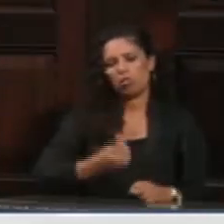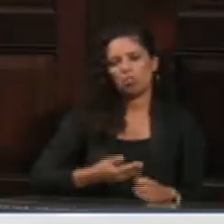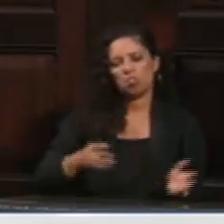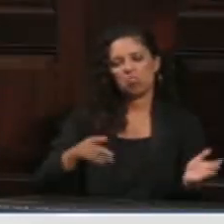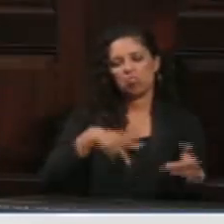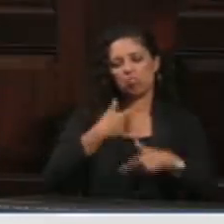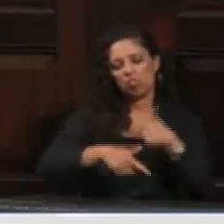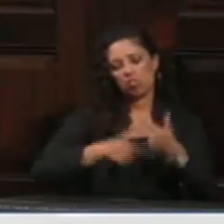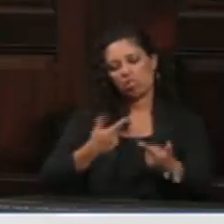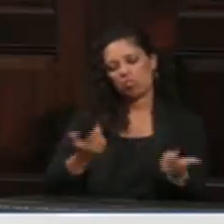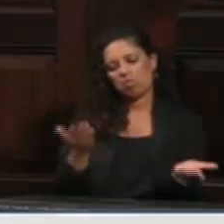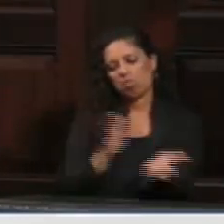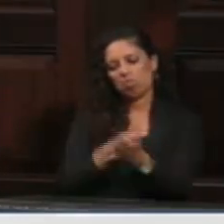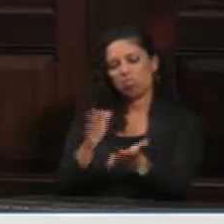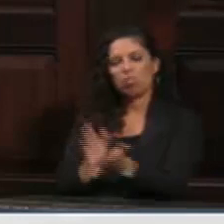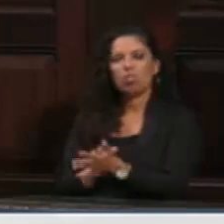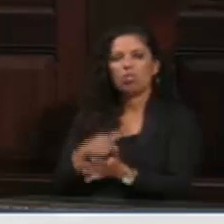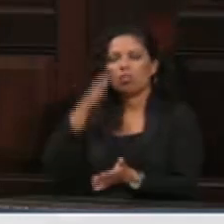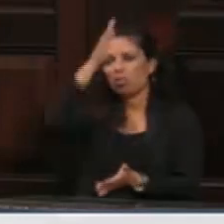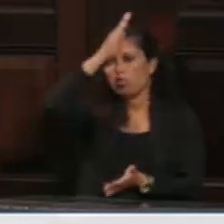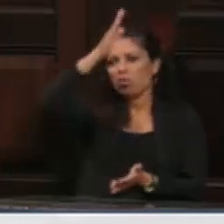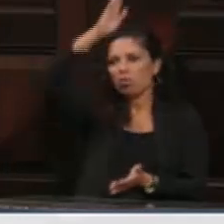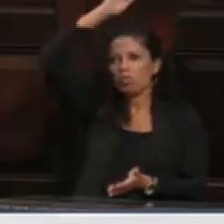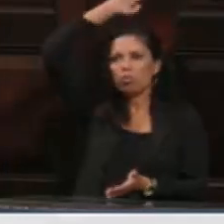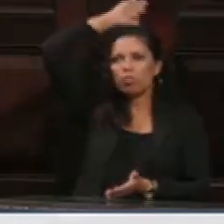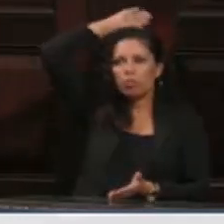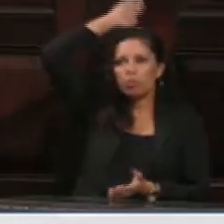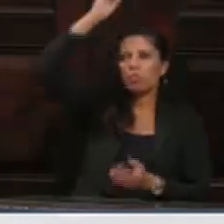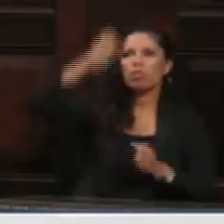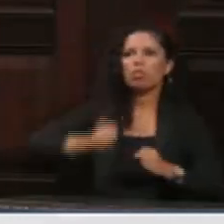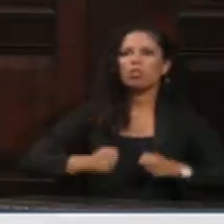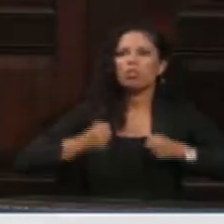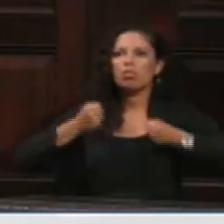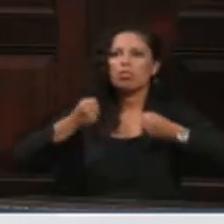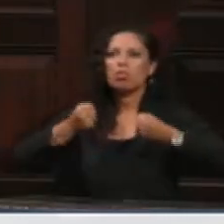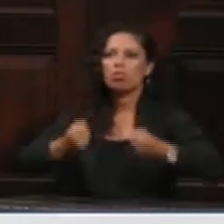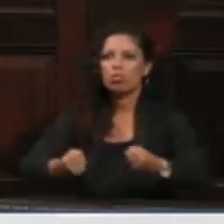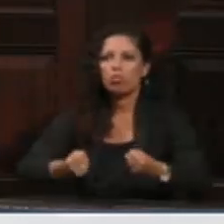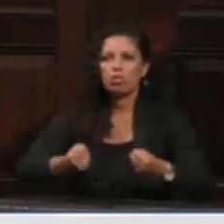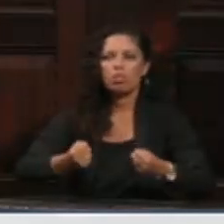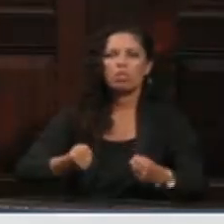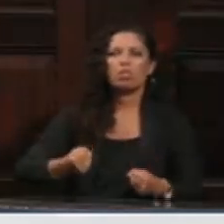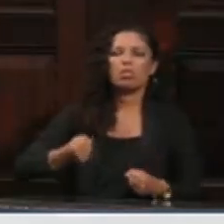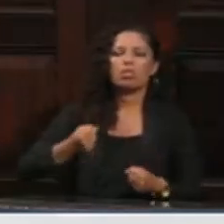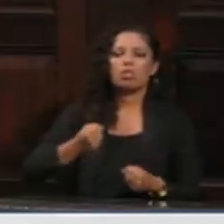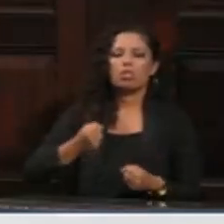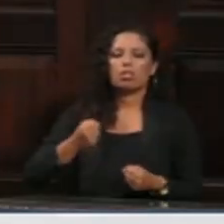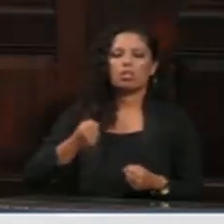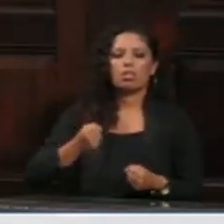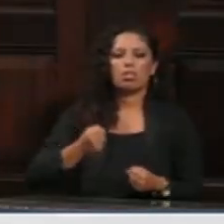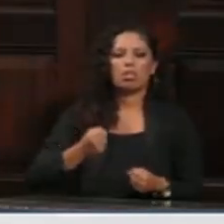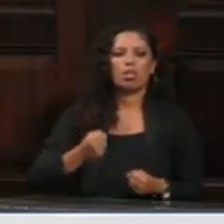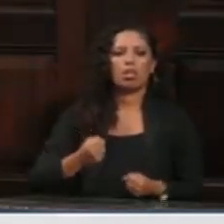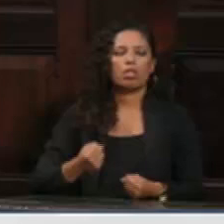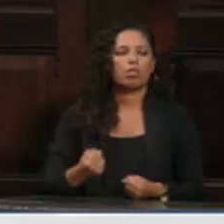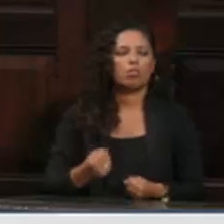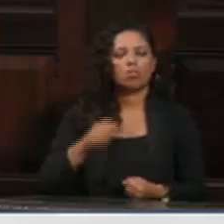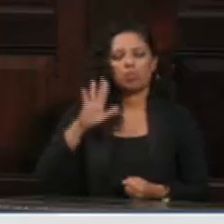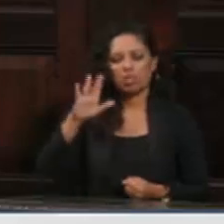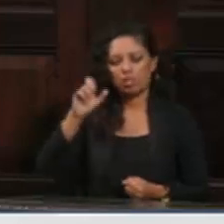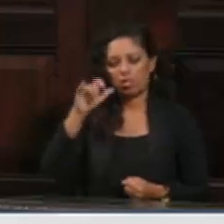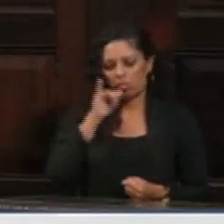trabalhadores e honrosas trabalhadoras do Corpo de Bombeiros, nossos heróis e heroínas. Mas,